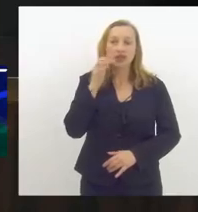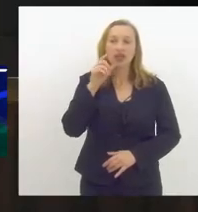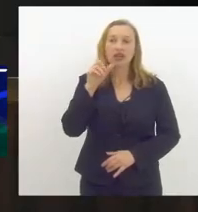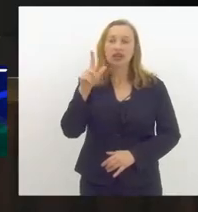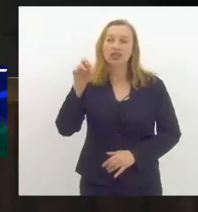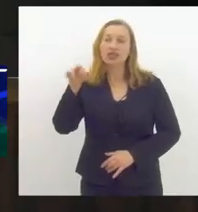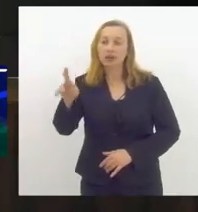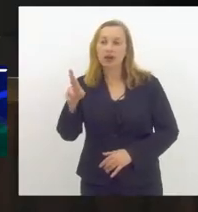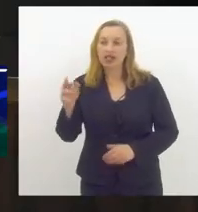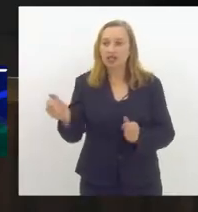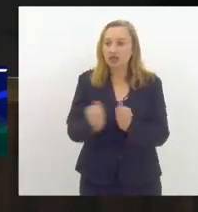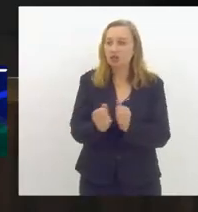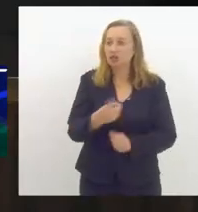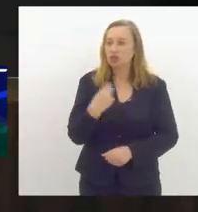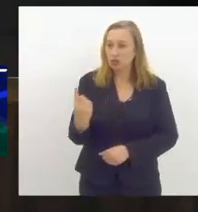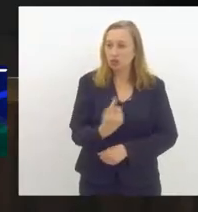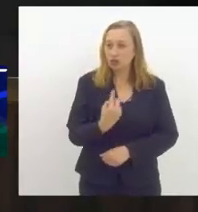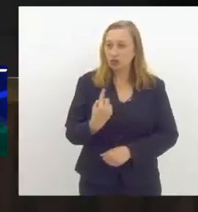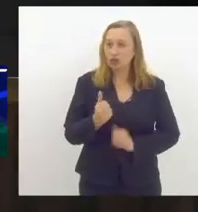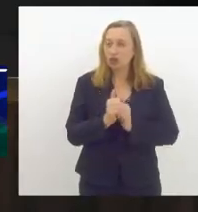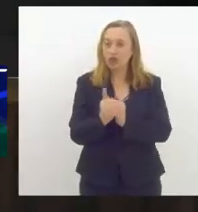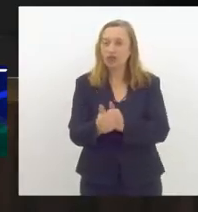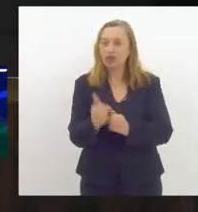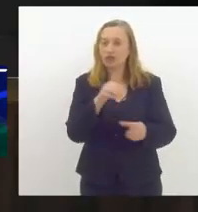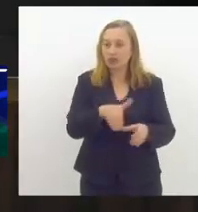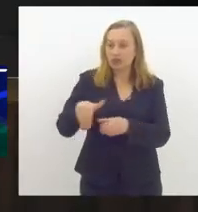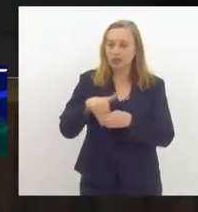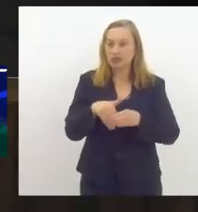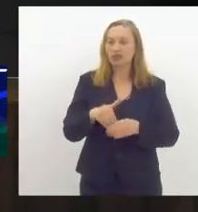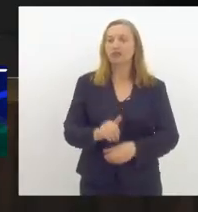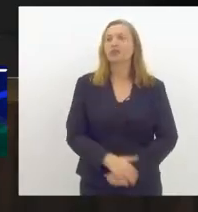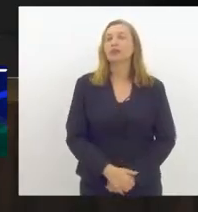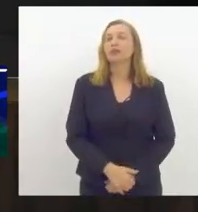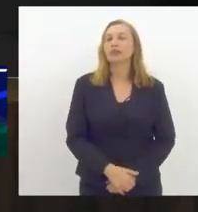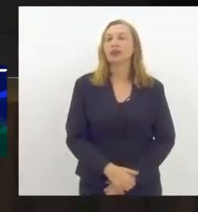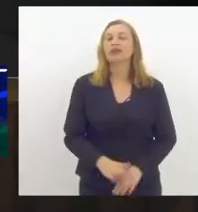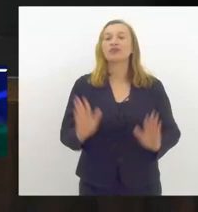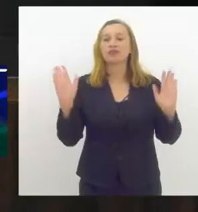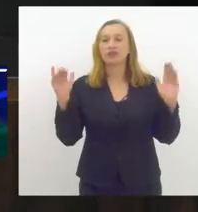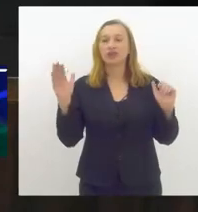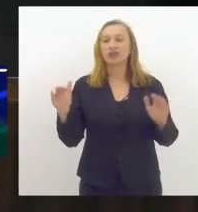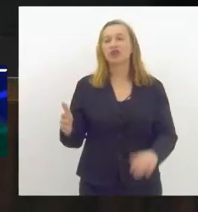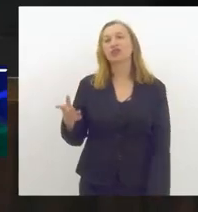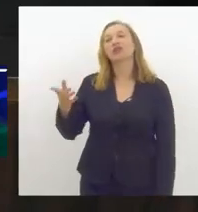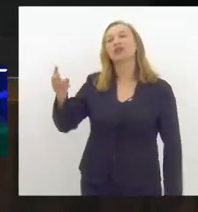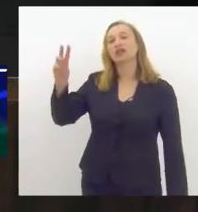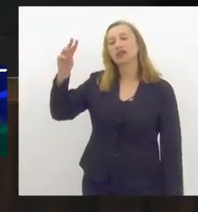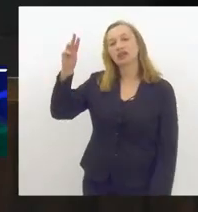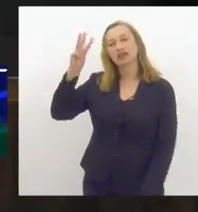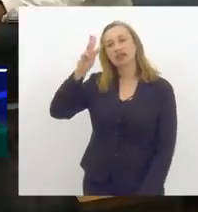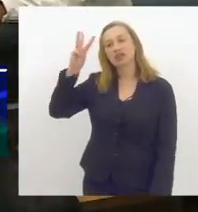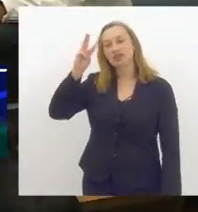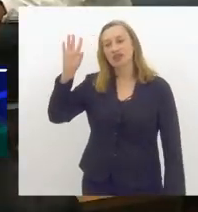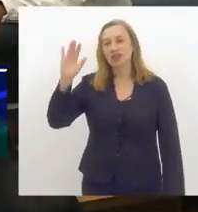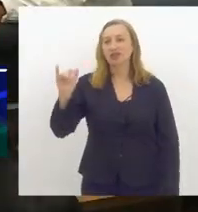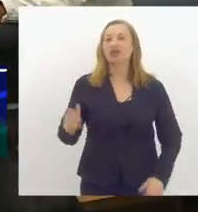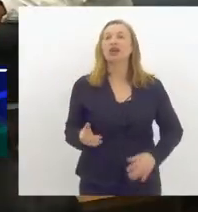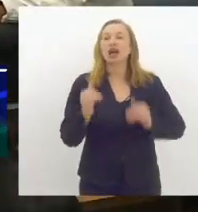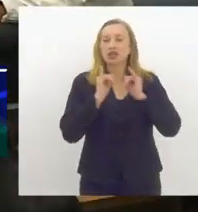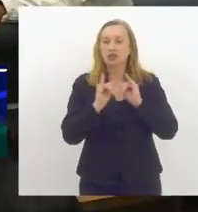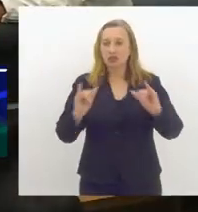lindbergh que estiveram conosco aqui acompanhando a votação e até a próxima terça-feira o